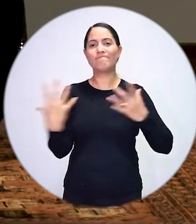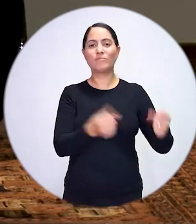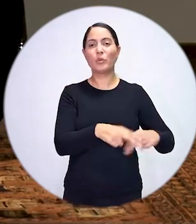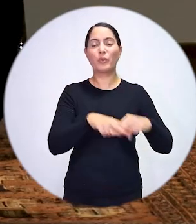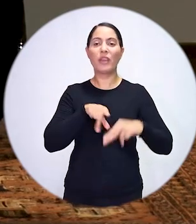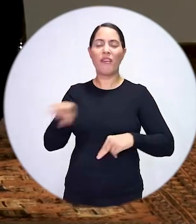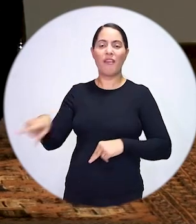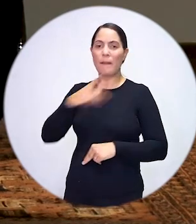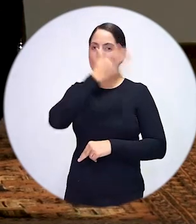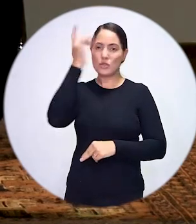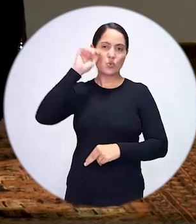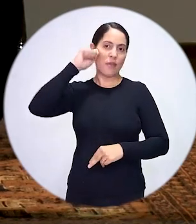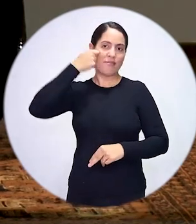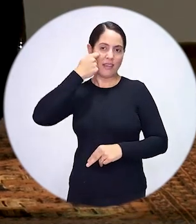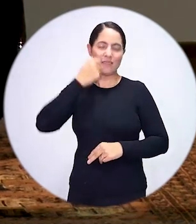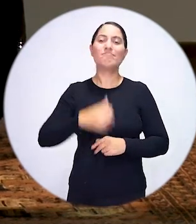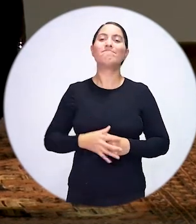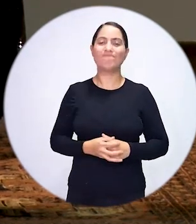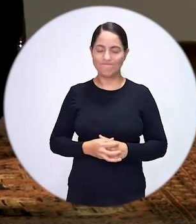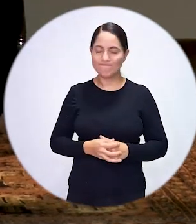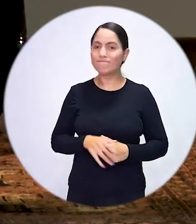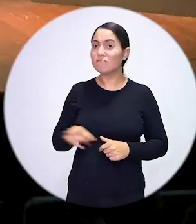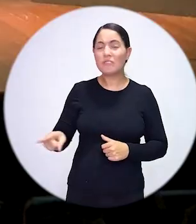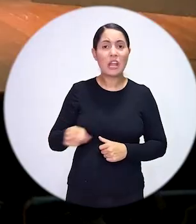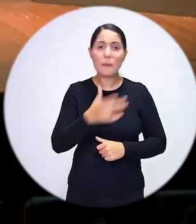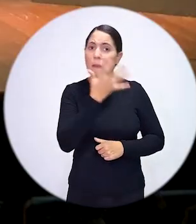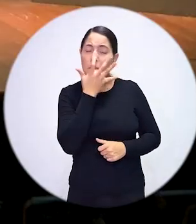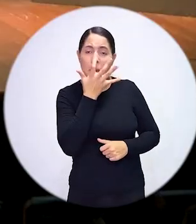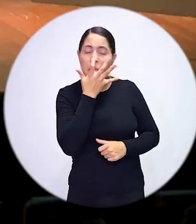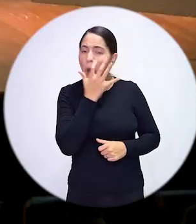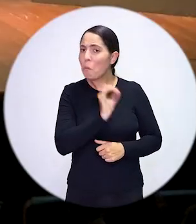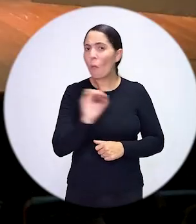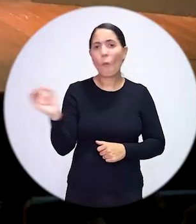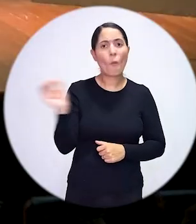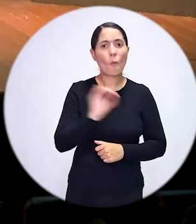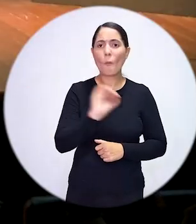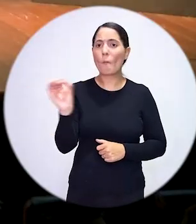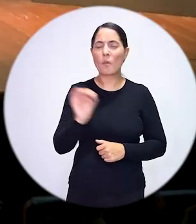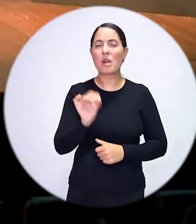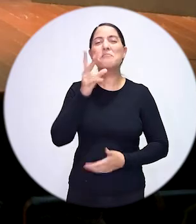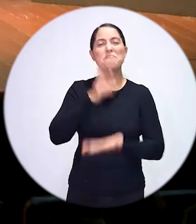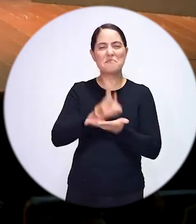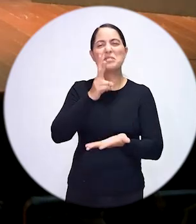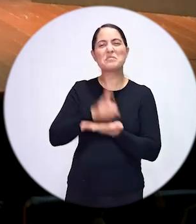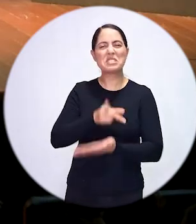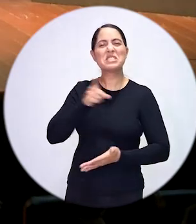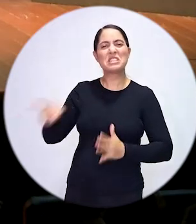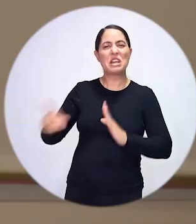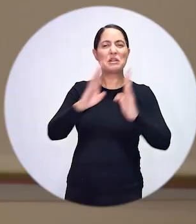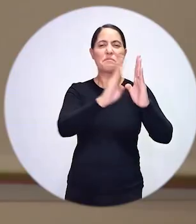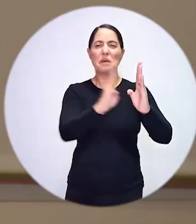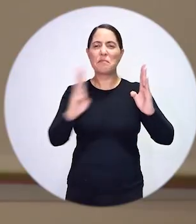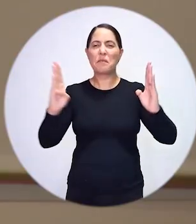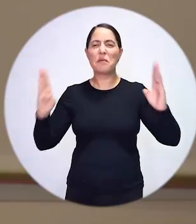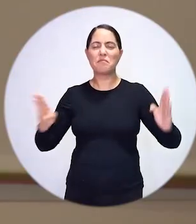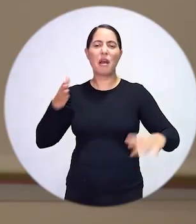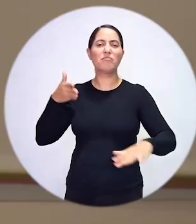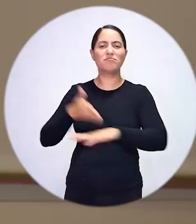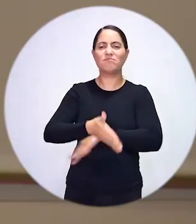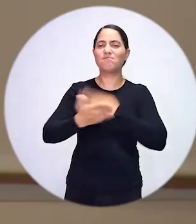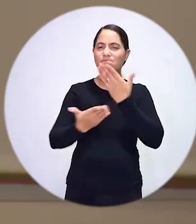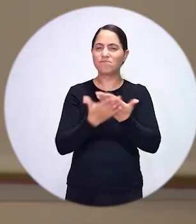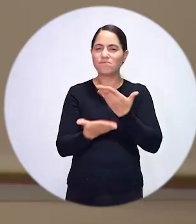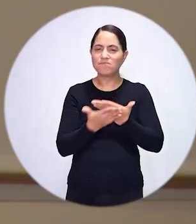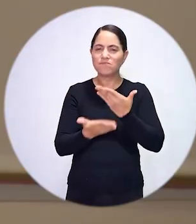do Largo de São Francisco, em São Paulo, nem como aluno ouvinte. Mesmo assim, ele se dedicou ao estudo